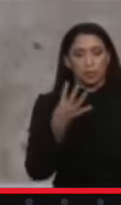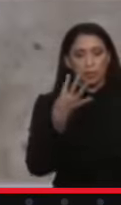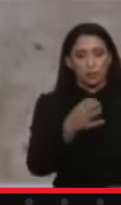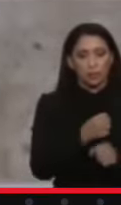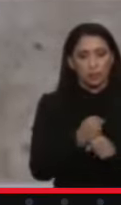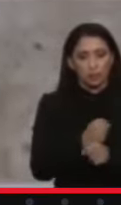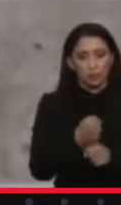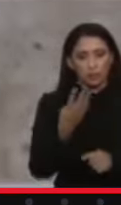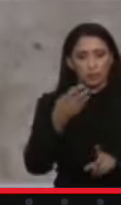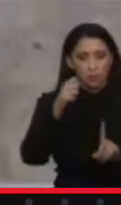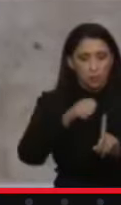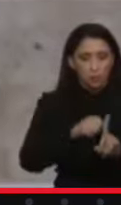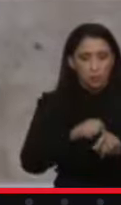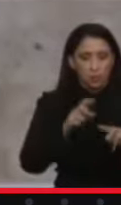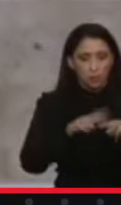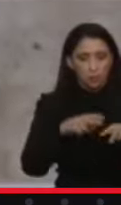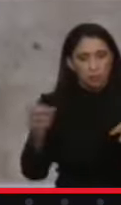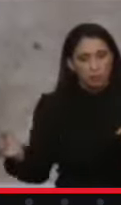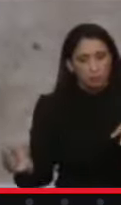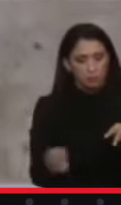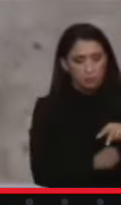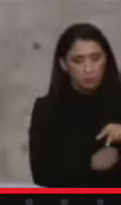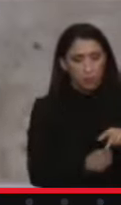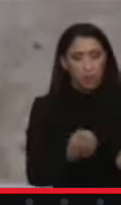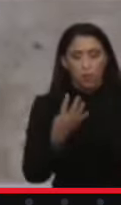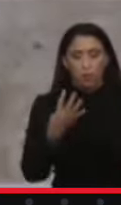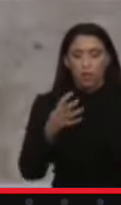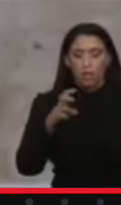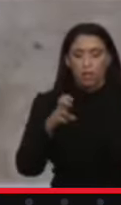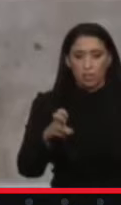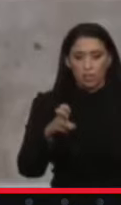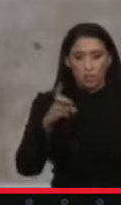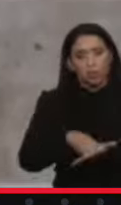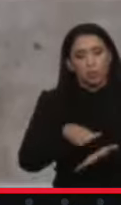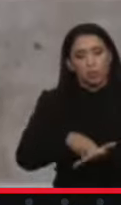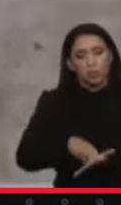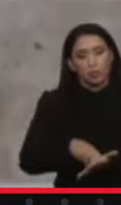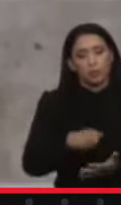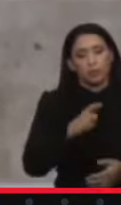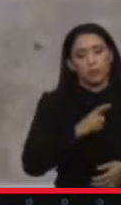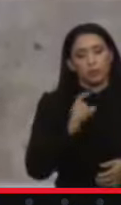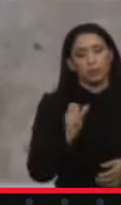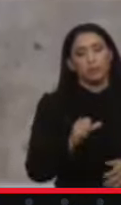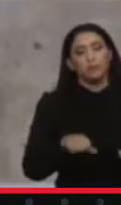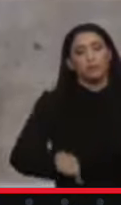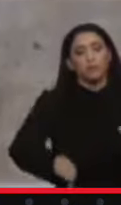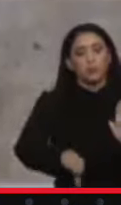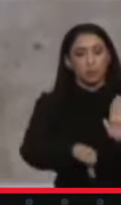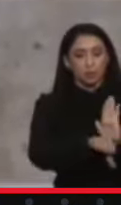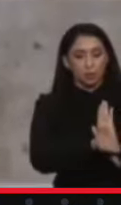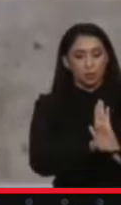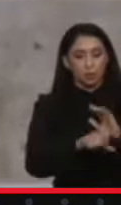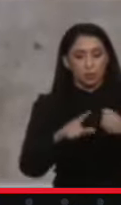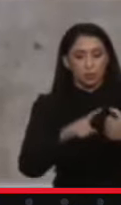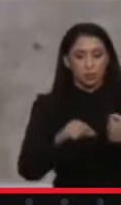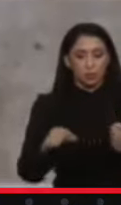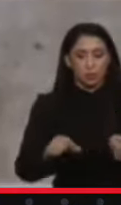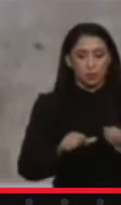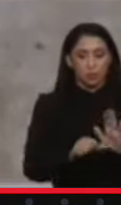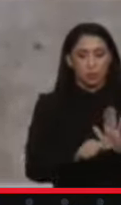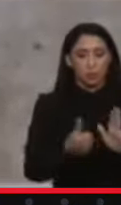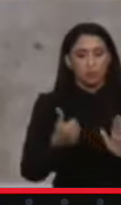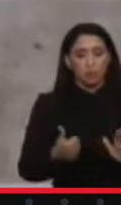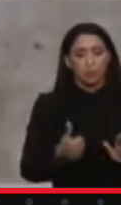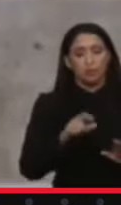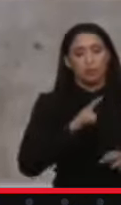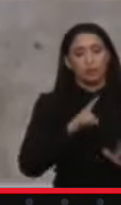4 anos e 4 meses de reclusão e 45 dias multa, pela prática do crime previsto no artigo 1º da